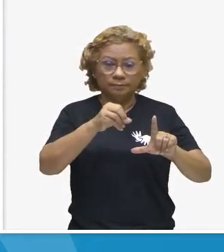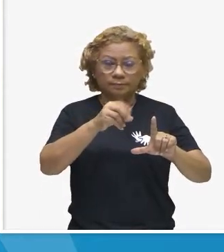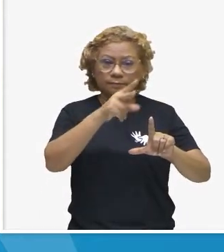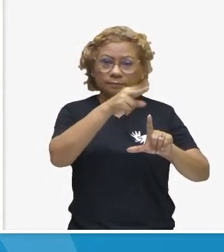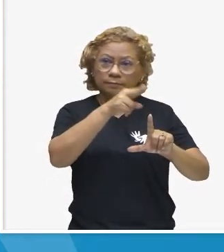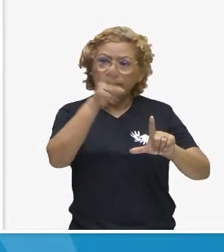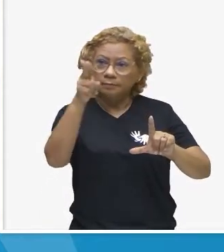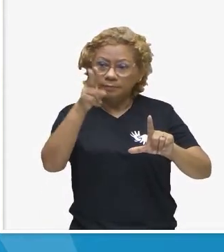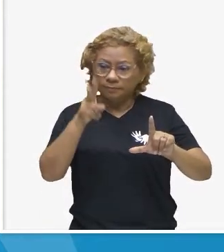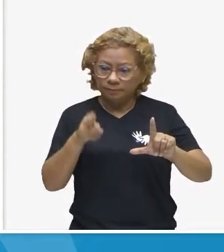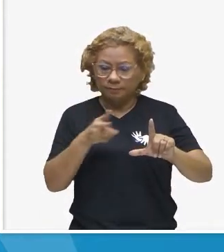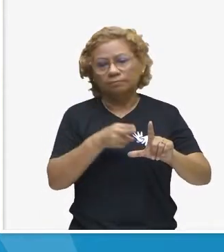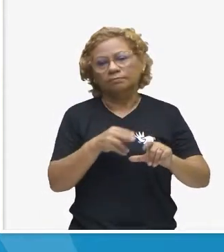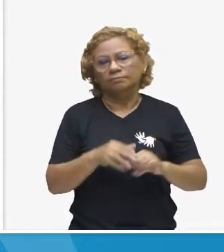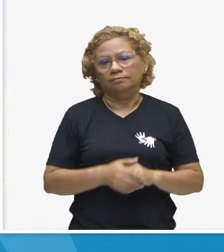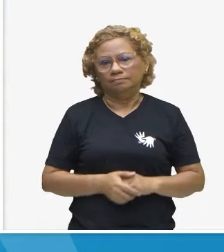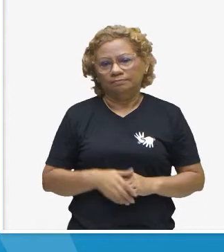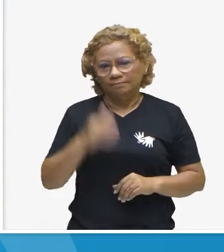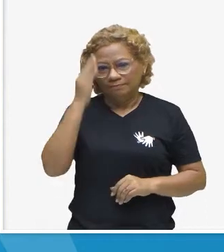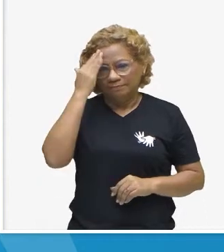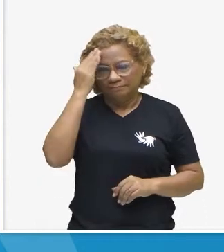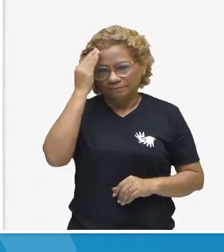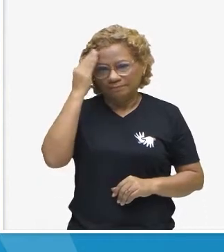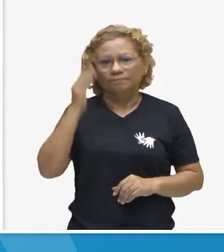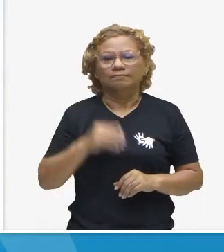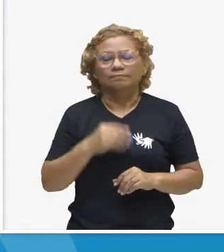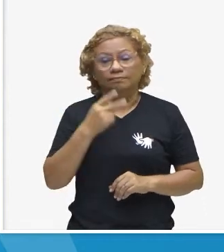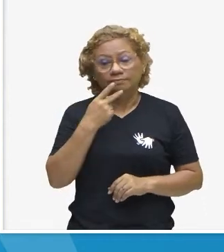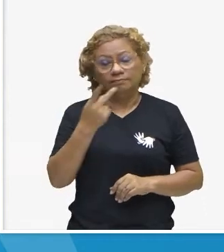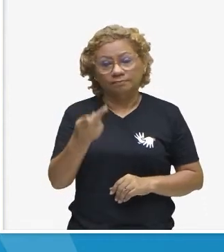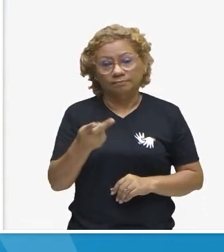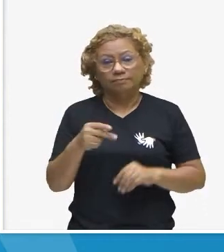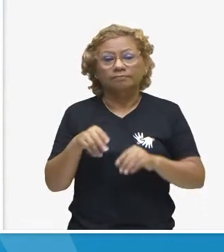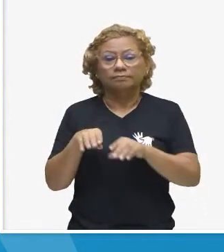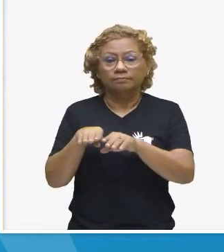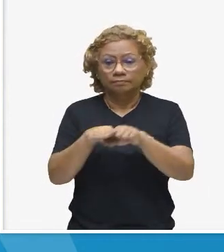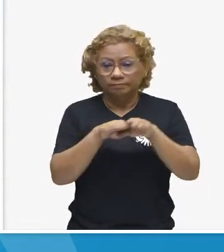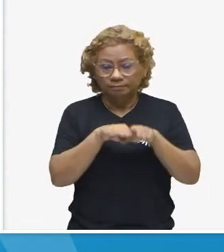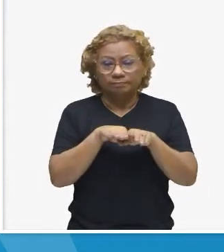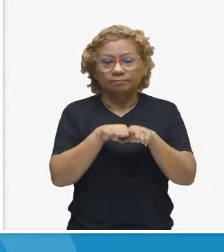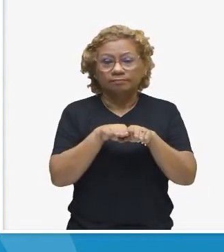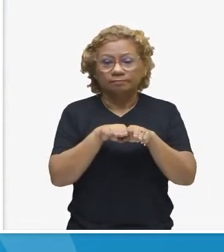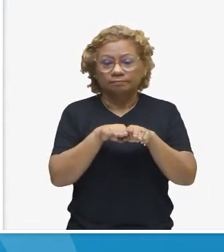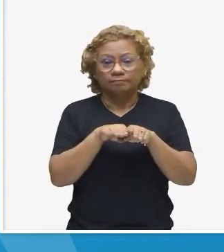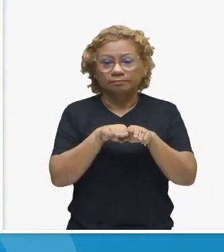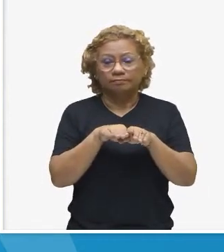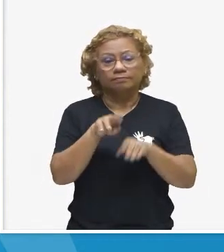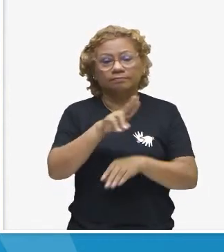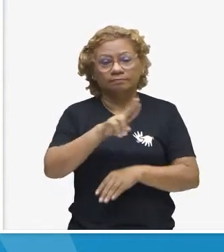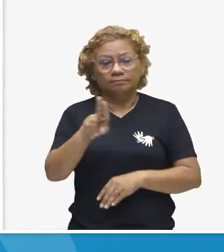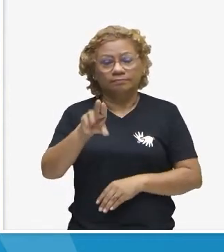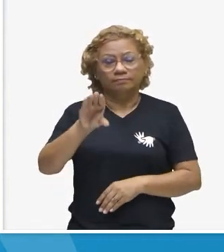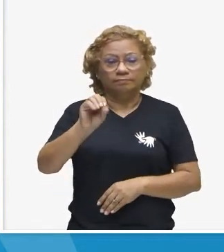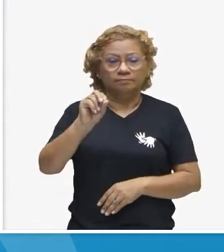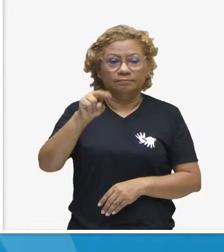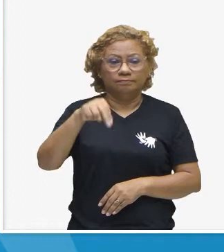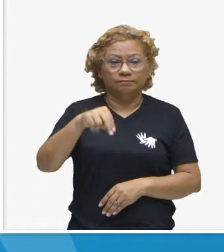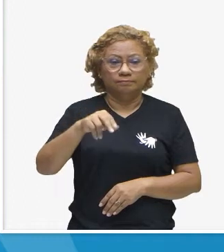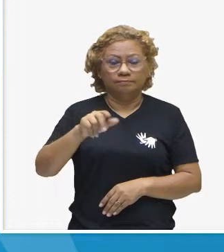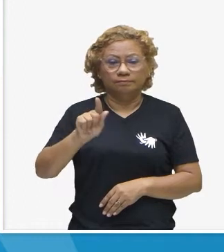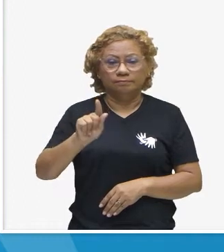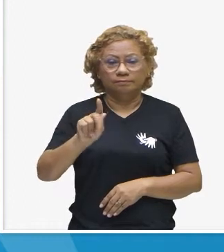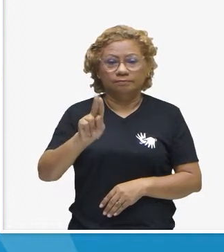tem 90. Nós não chamamos que tem ângulos iguais. Chamamos que são ângulos congruentes.